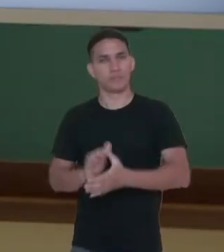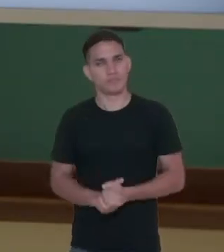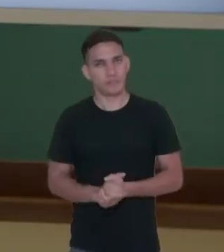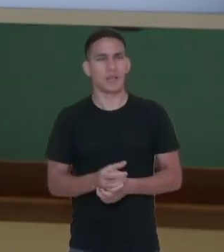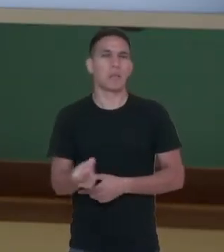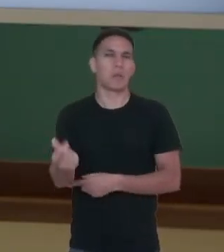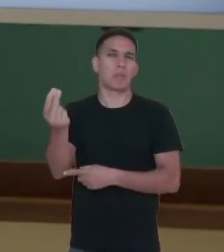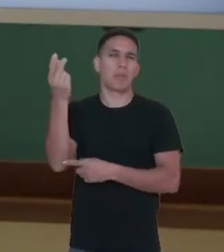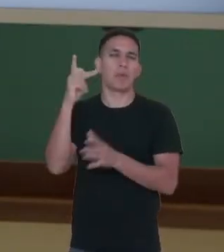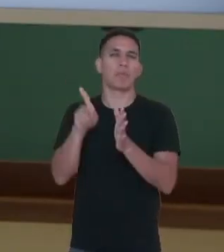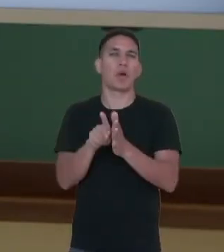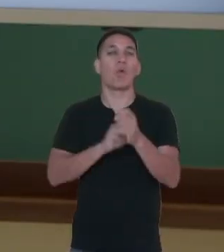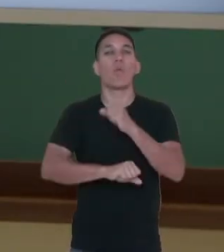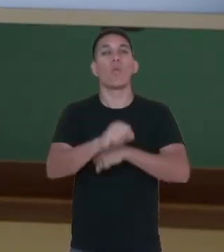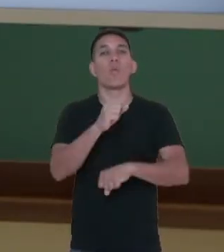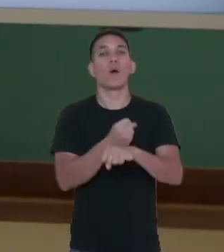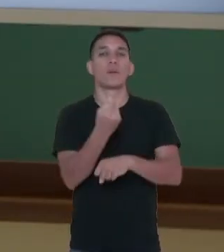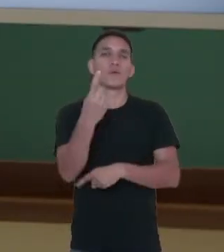Desde os anos